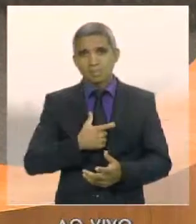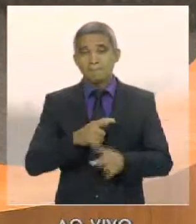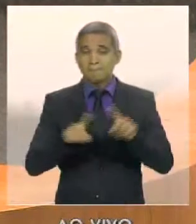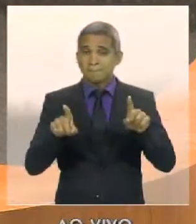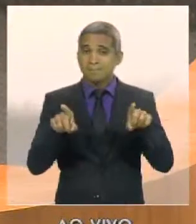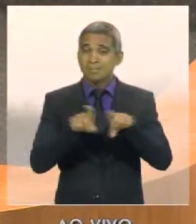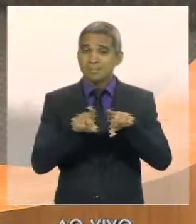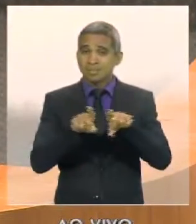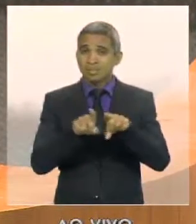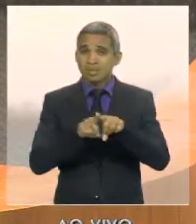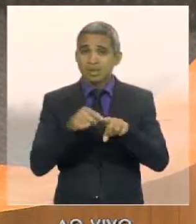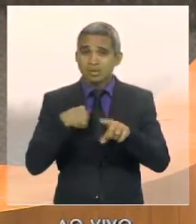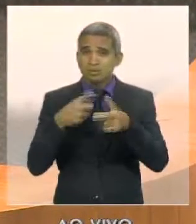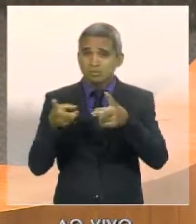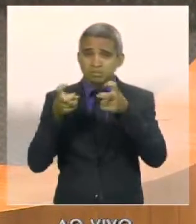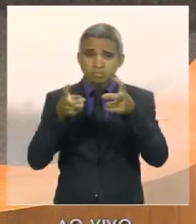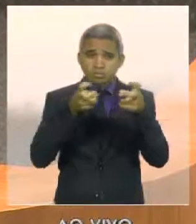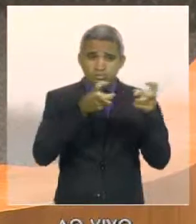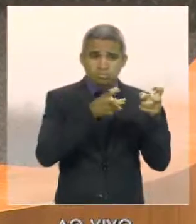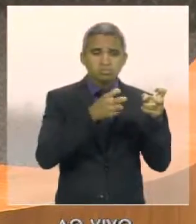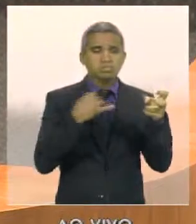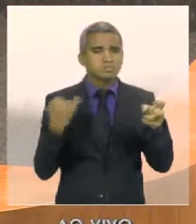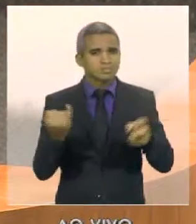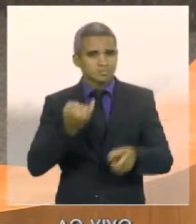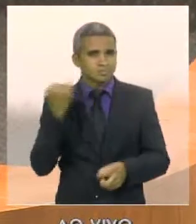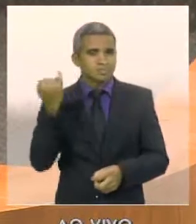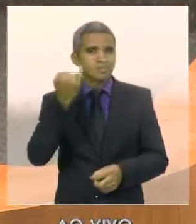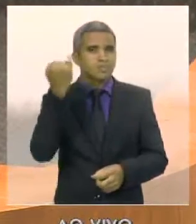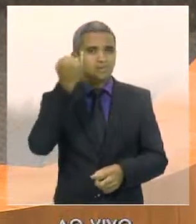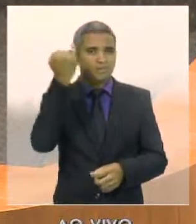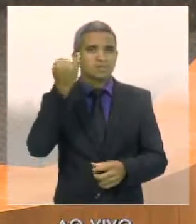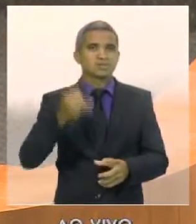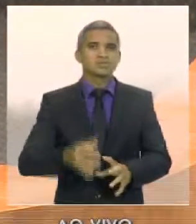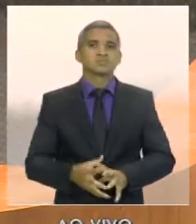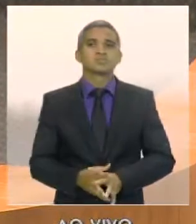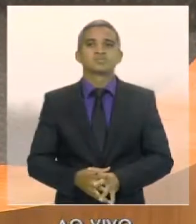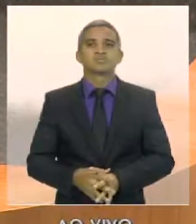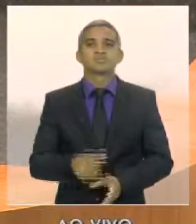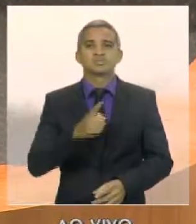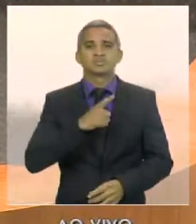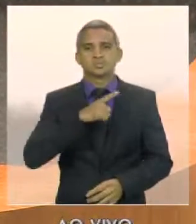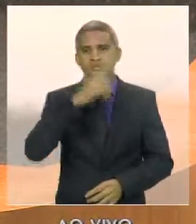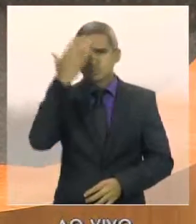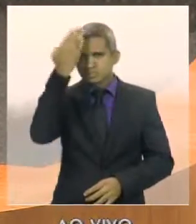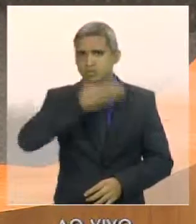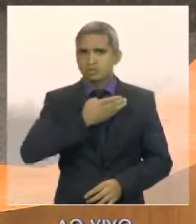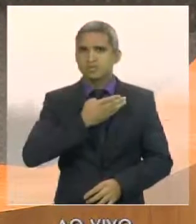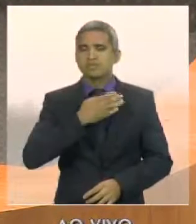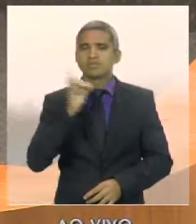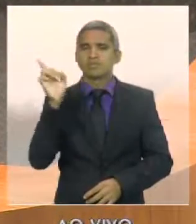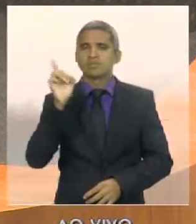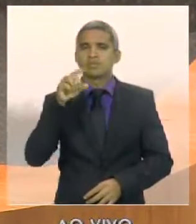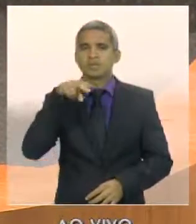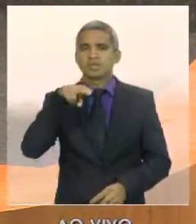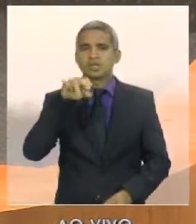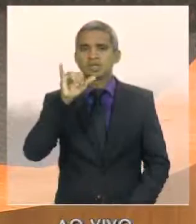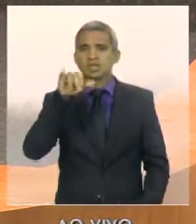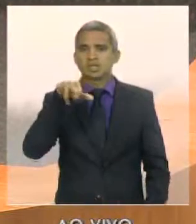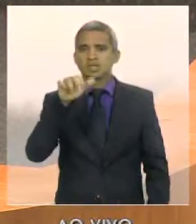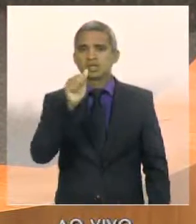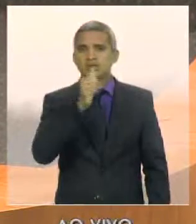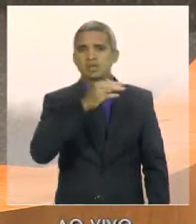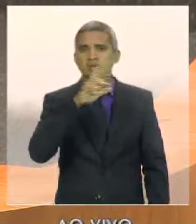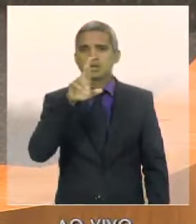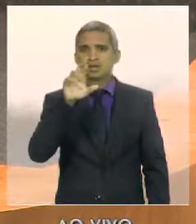por entender que são iniciativas importantes. Prova disso que nós tivemos em Nina Rodrigues, no Lava Pratos, tive neste